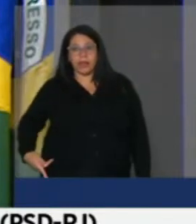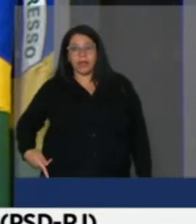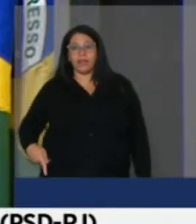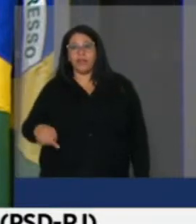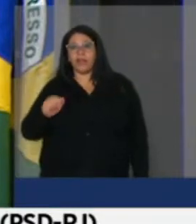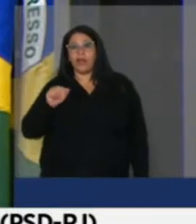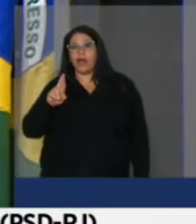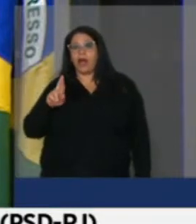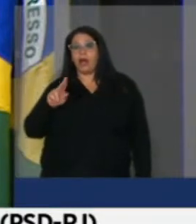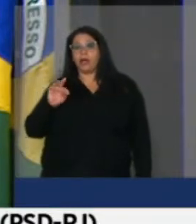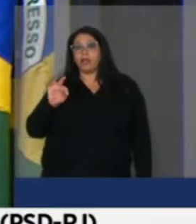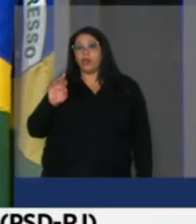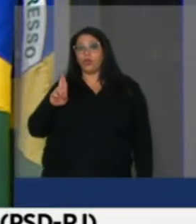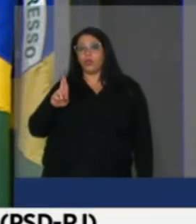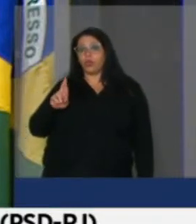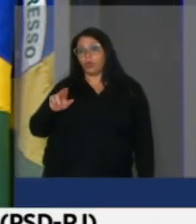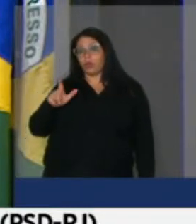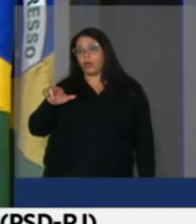Lira.